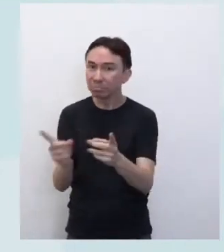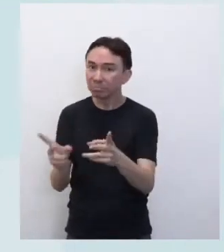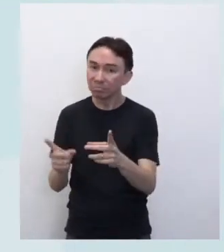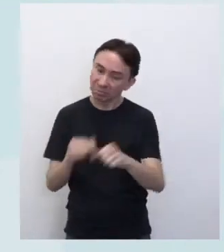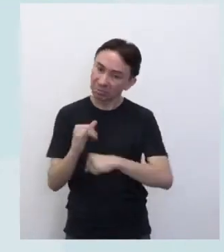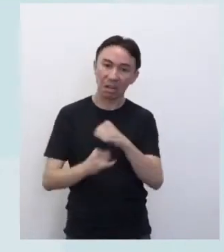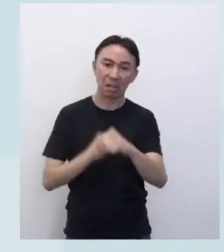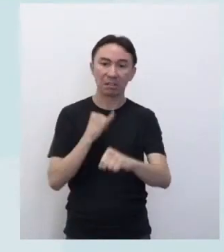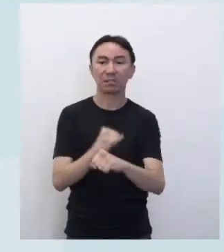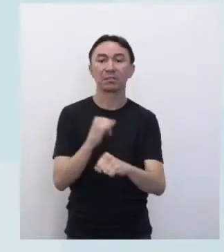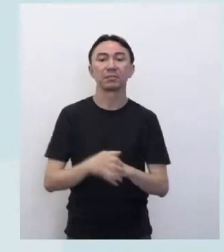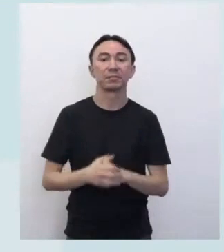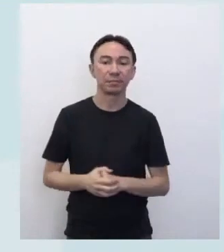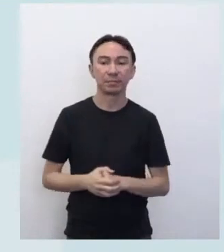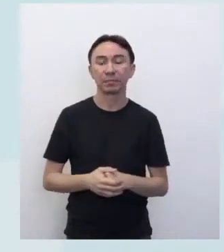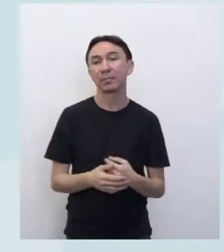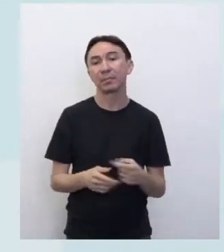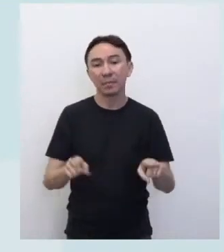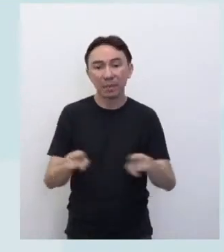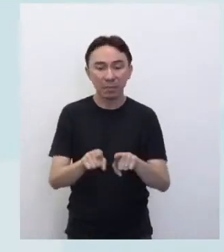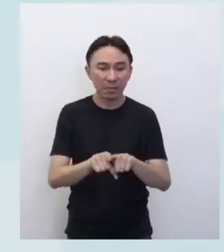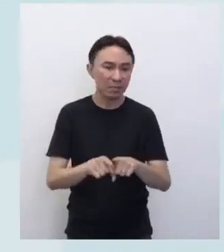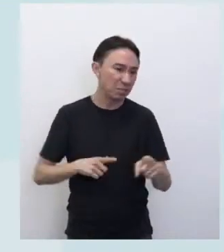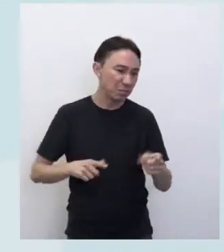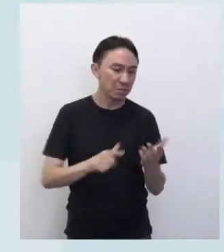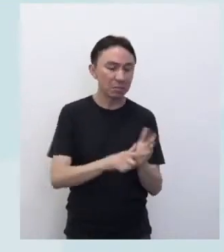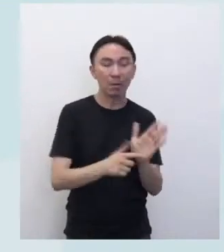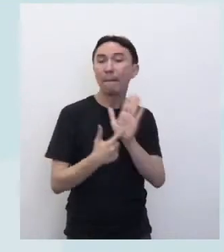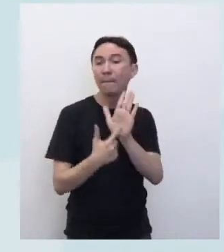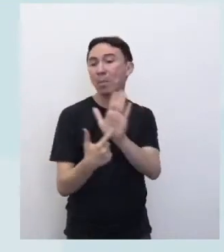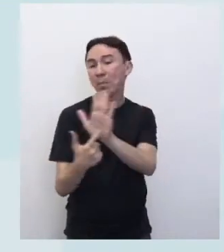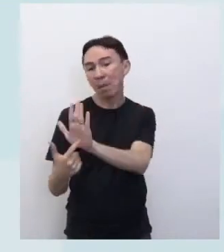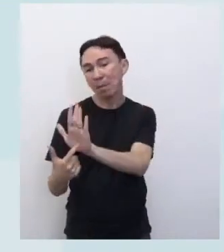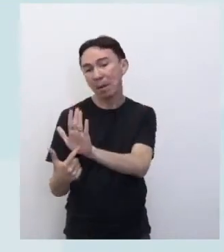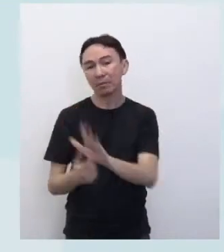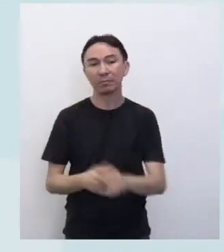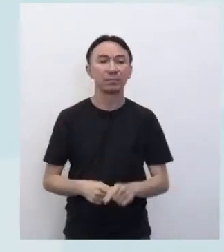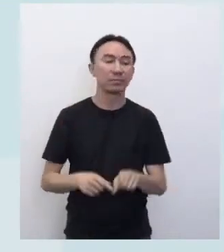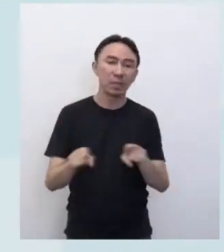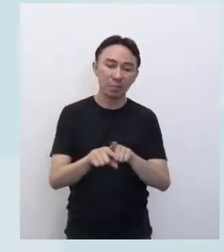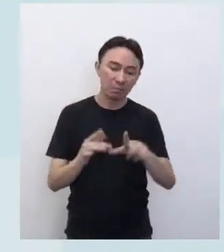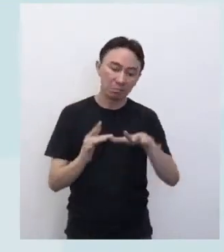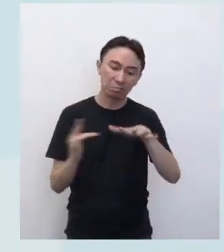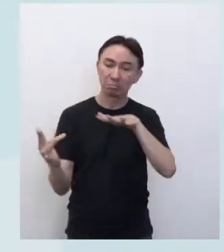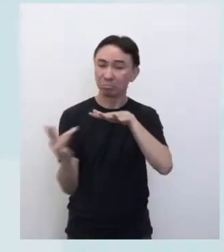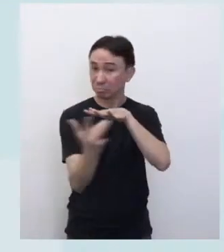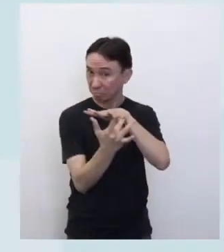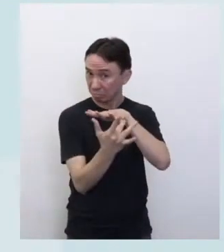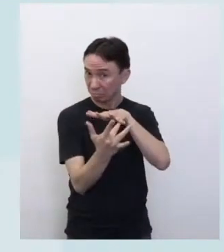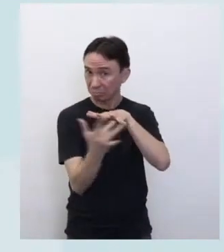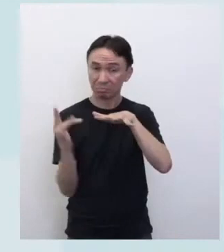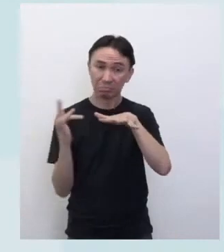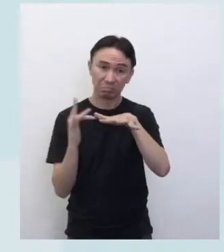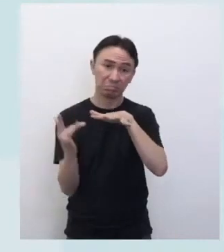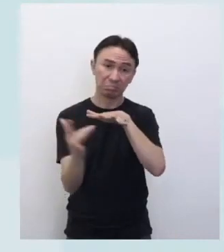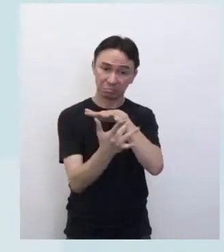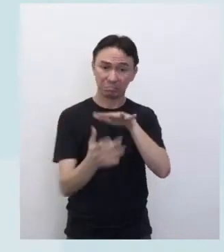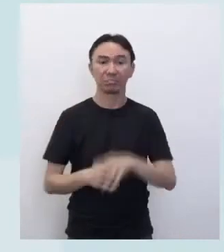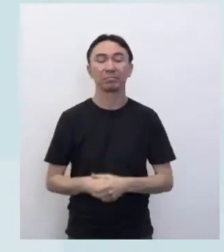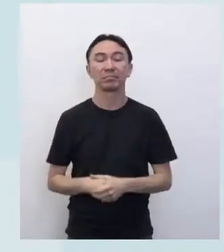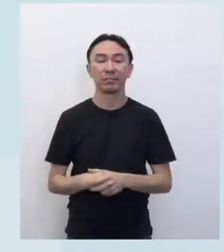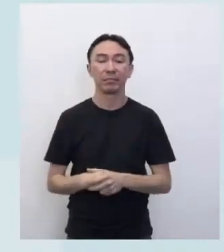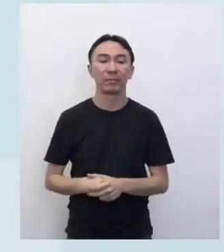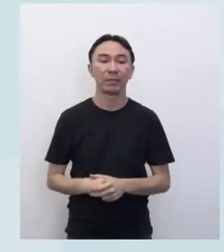portfolio websites, sites de portfólio, social media websites, sites de mídia social, redes sociais, redes okay. sociais, yes, uhum.